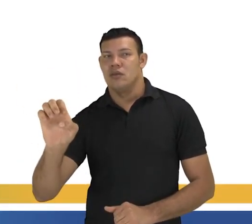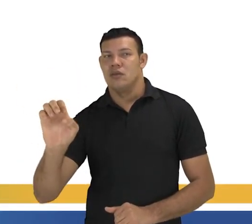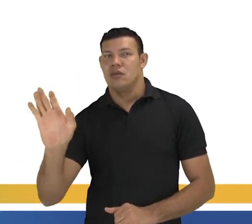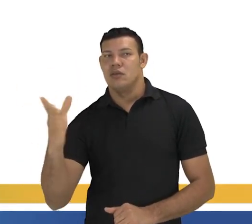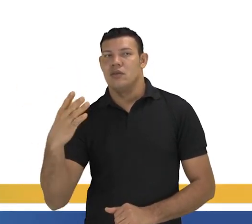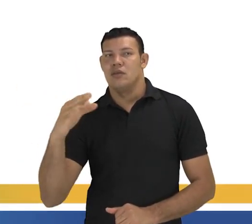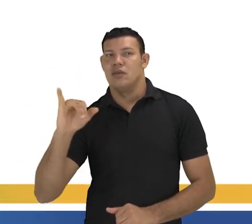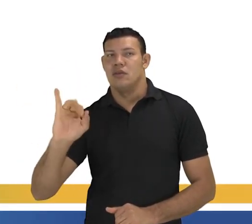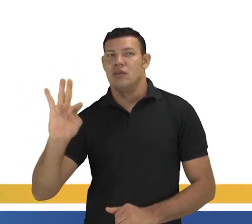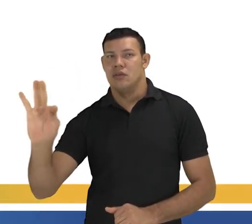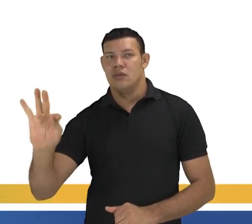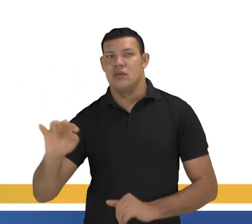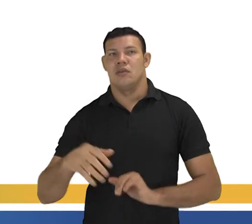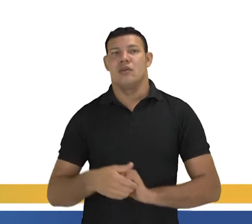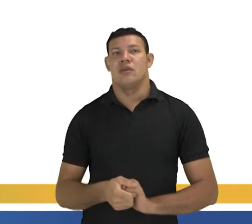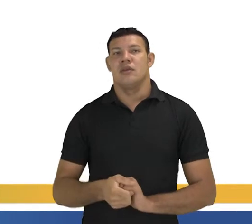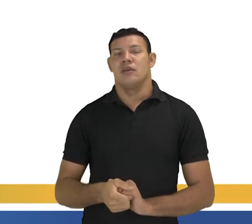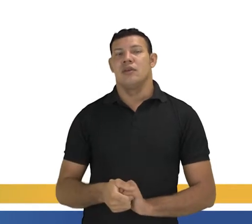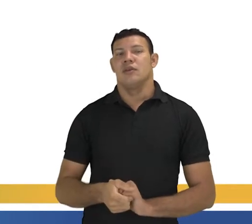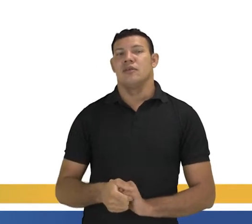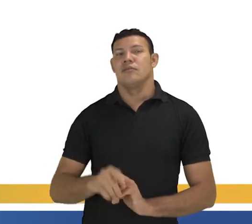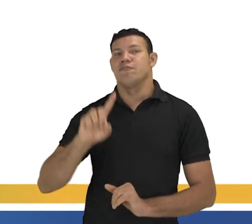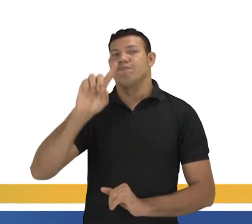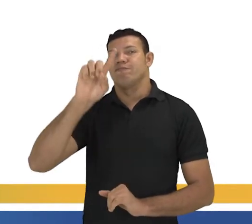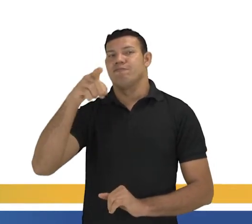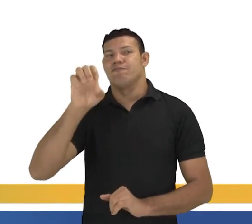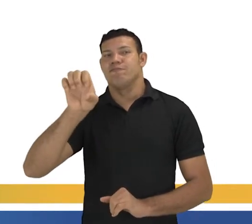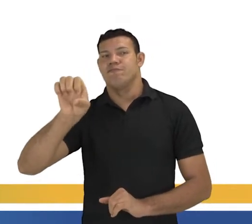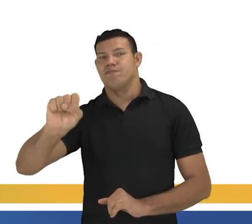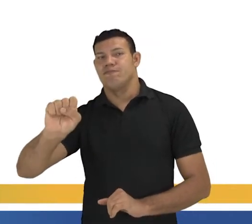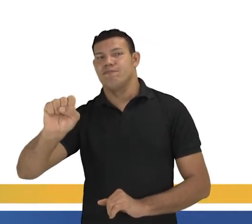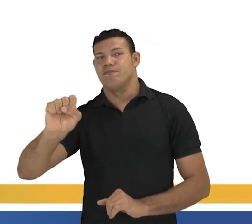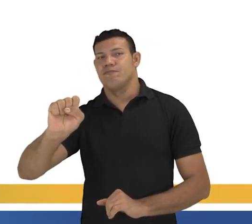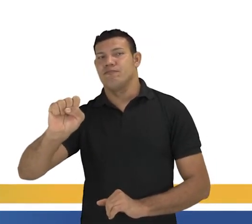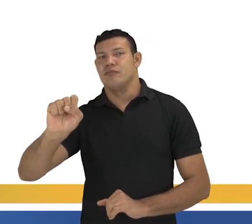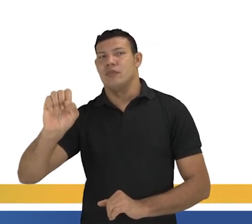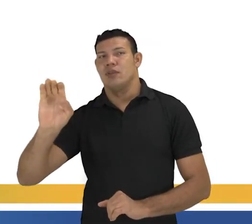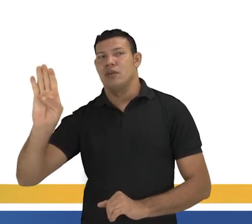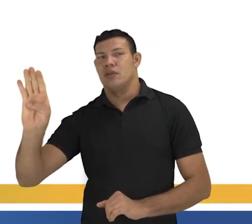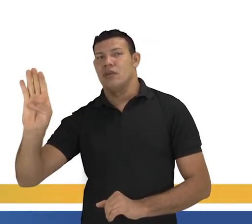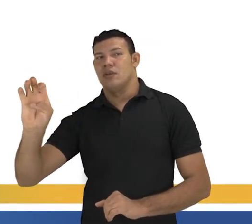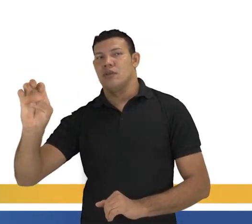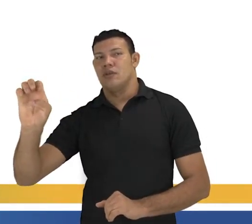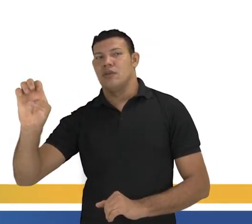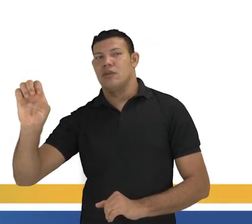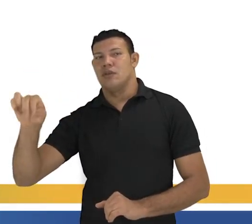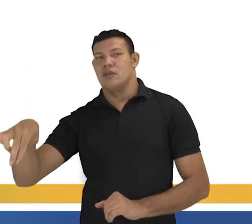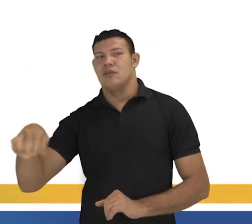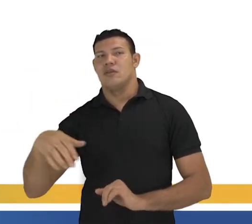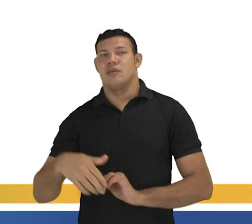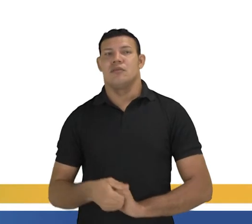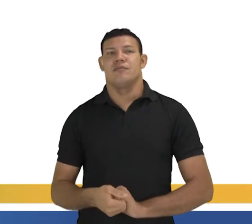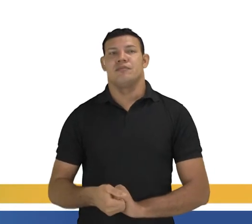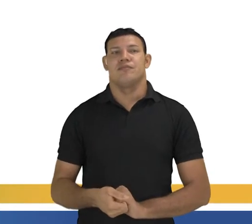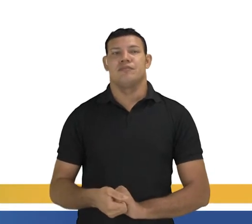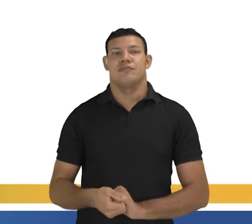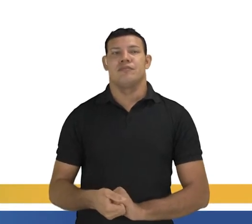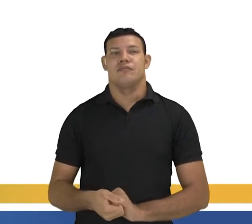vamos utilizar o has. Então, vai ficar com apóstrofe s. He's been, she's been, it's